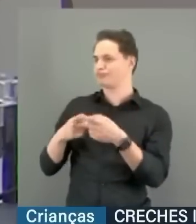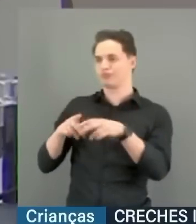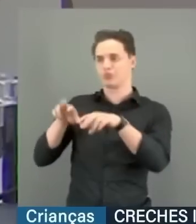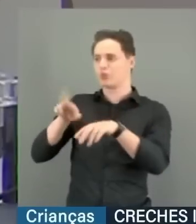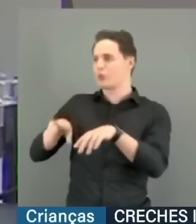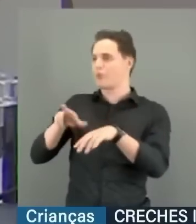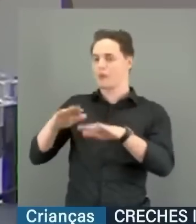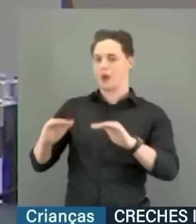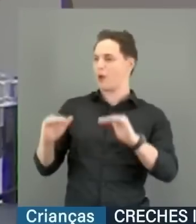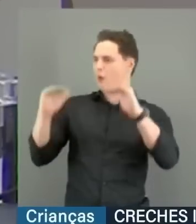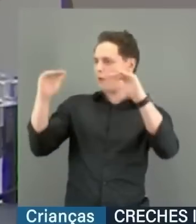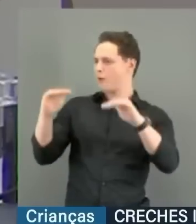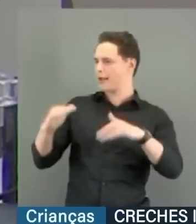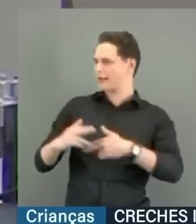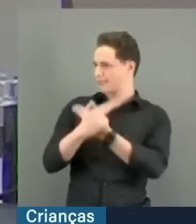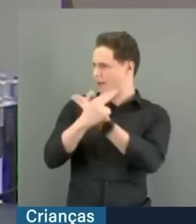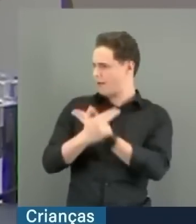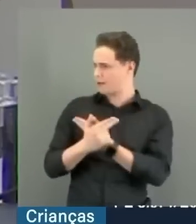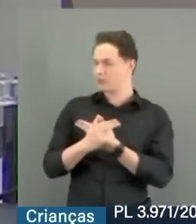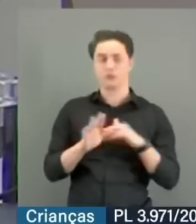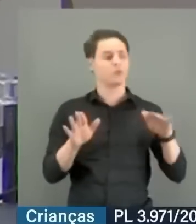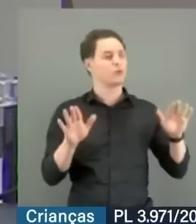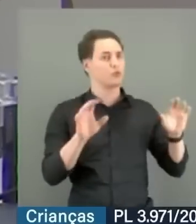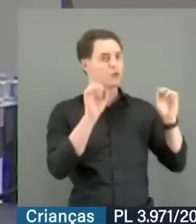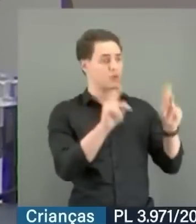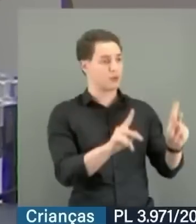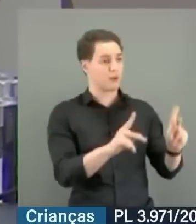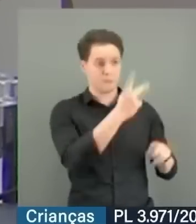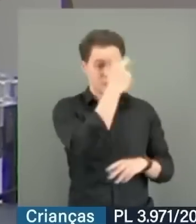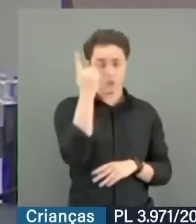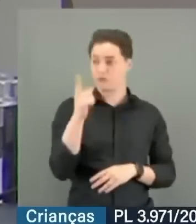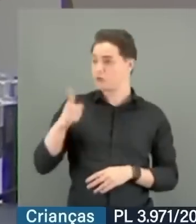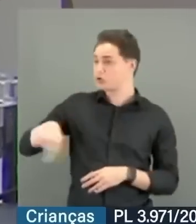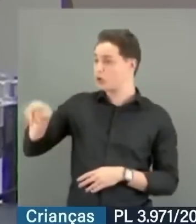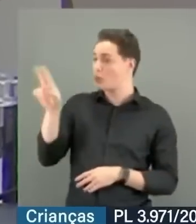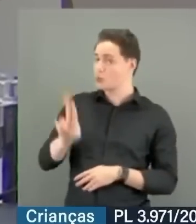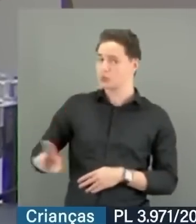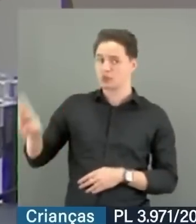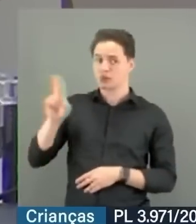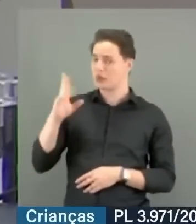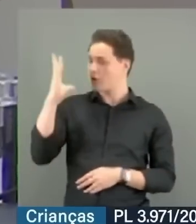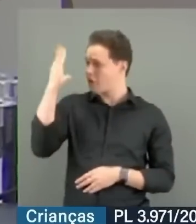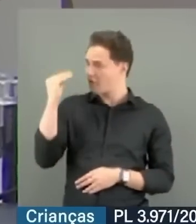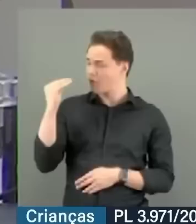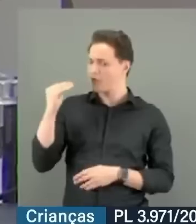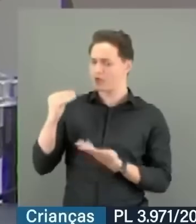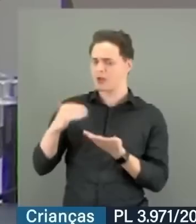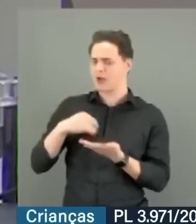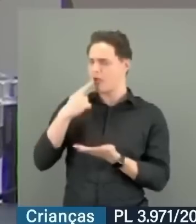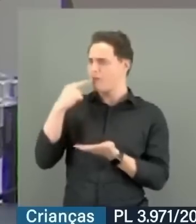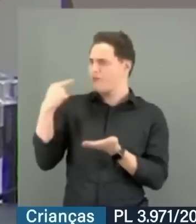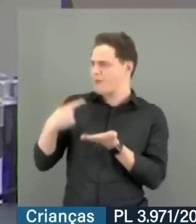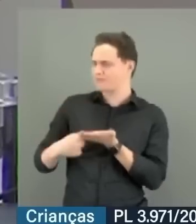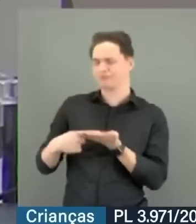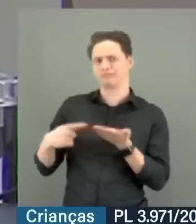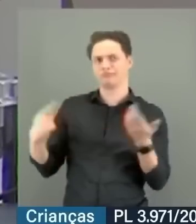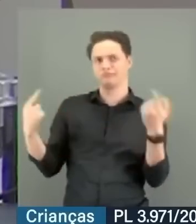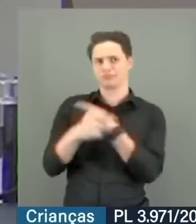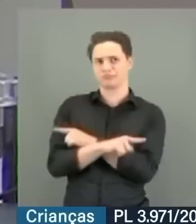alto comando. Perfeito, mas aquela reunião então foi uma sessão. Estão usando uma foto, não, com afirmativas perfeito, completamente não, tudo